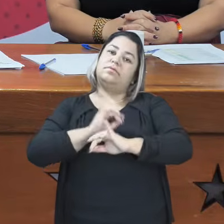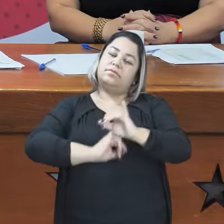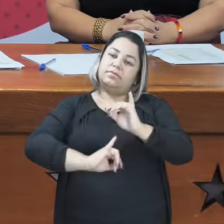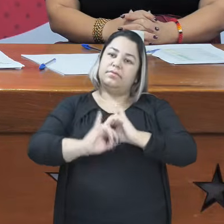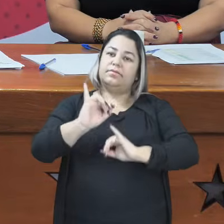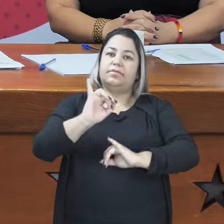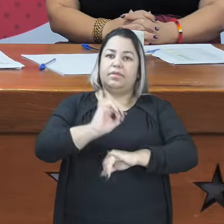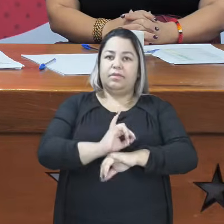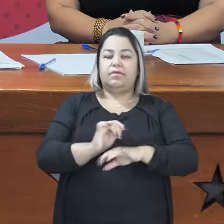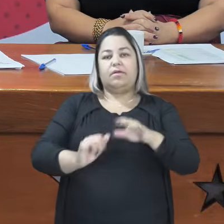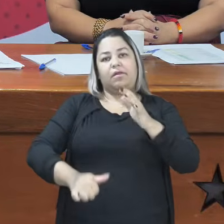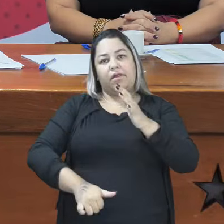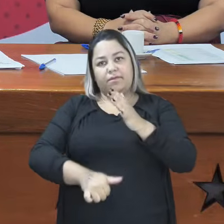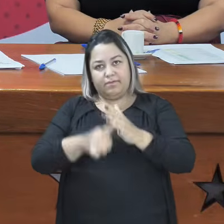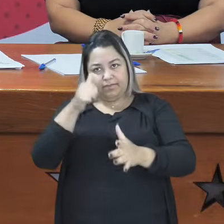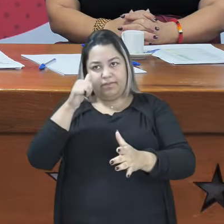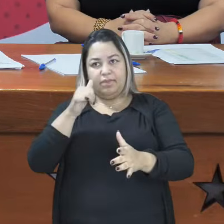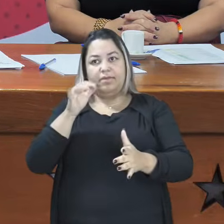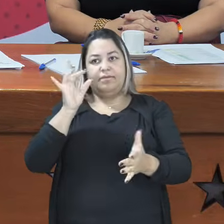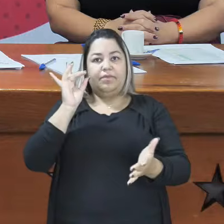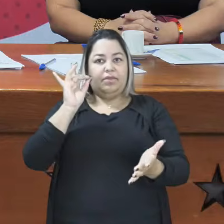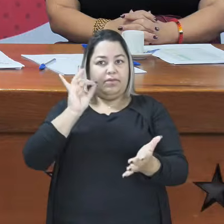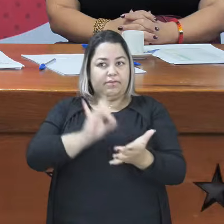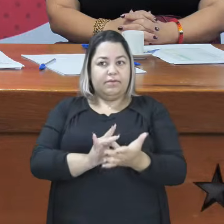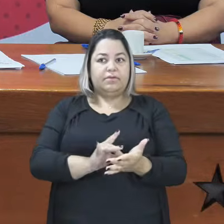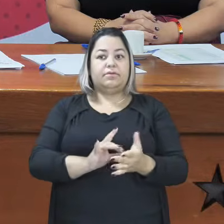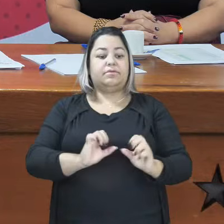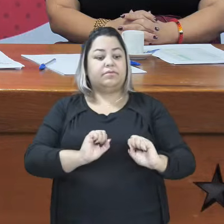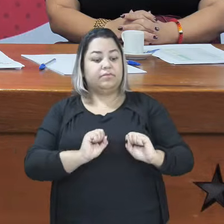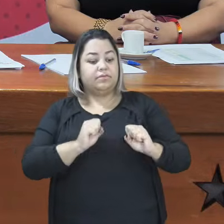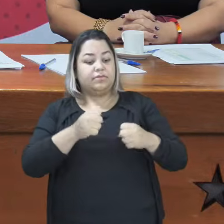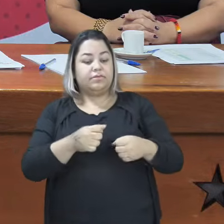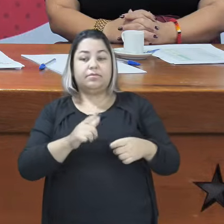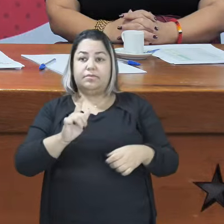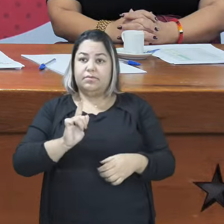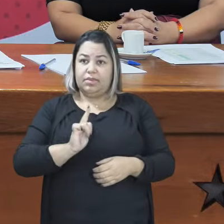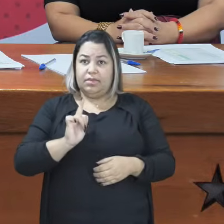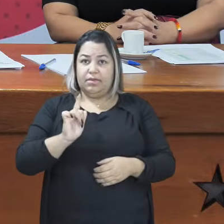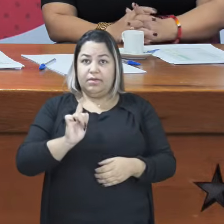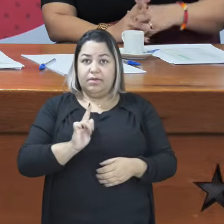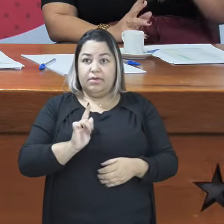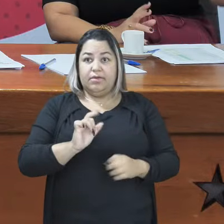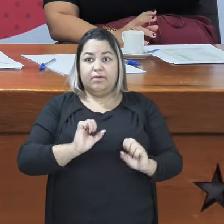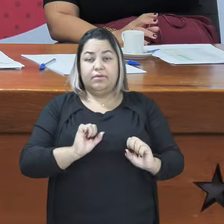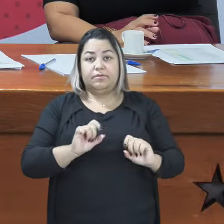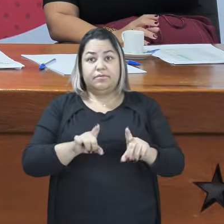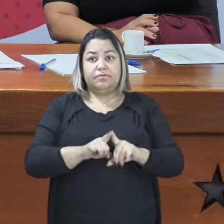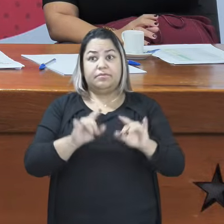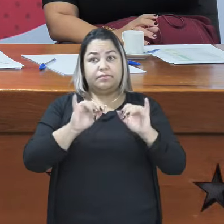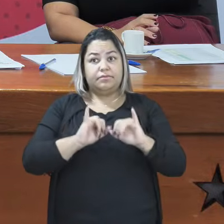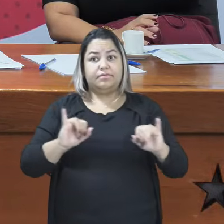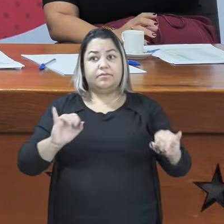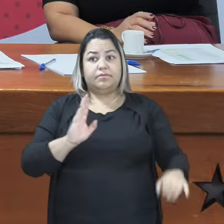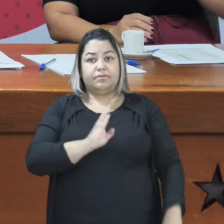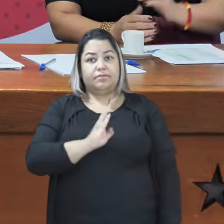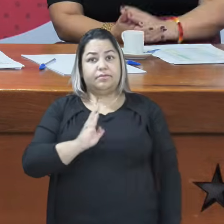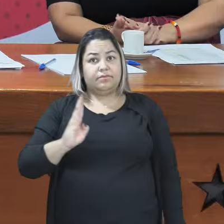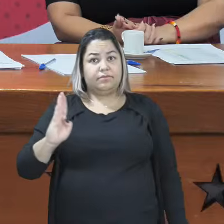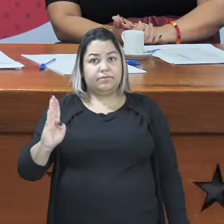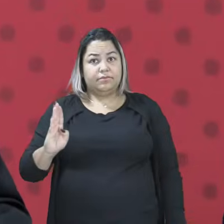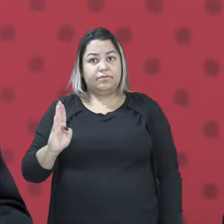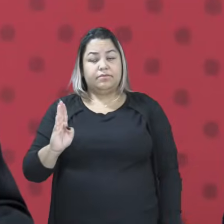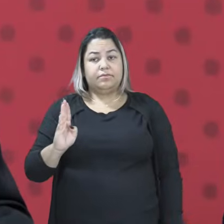a primeira constatação. Era um esforço que nós íamos fazendo há muito tempo, e essa campanha do BBB e a